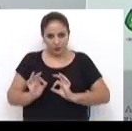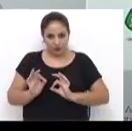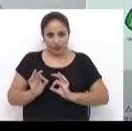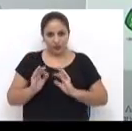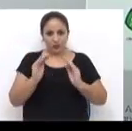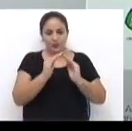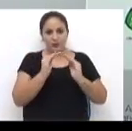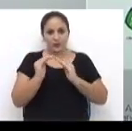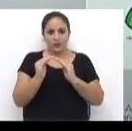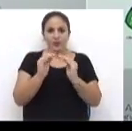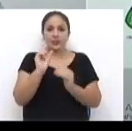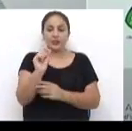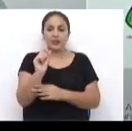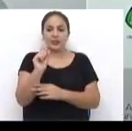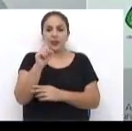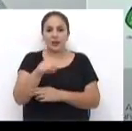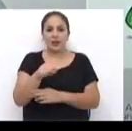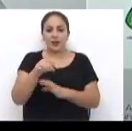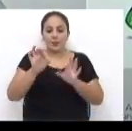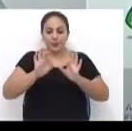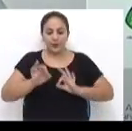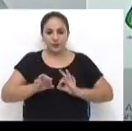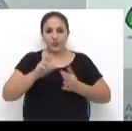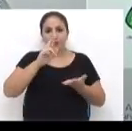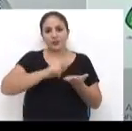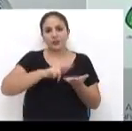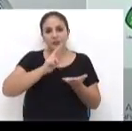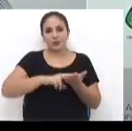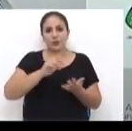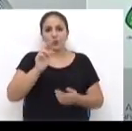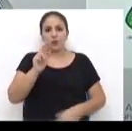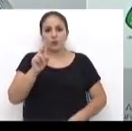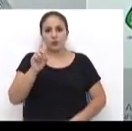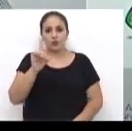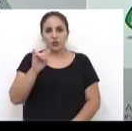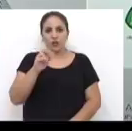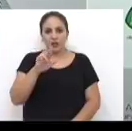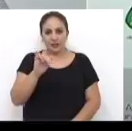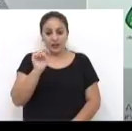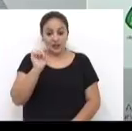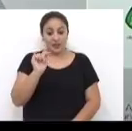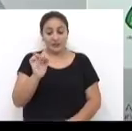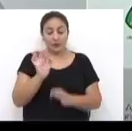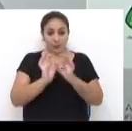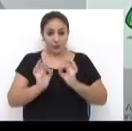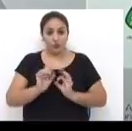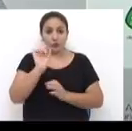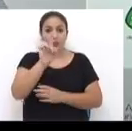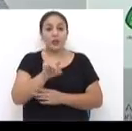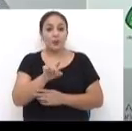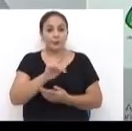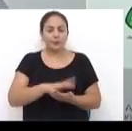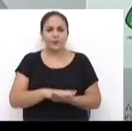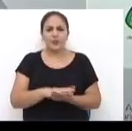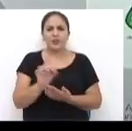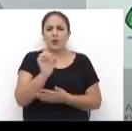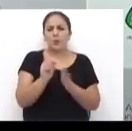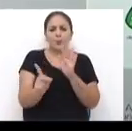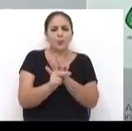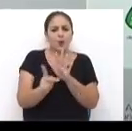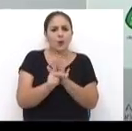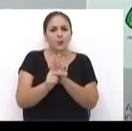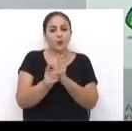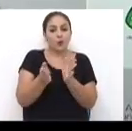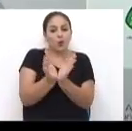projeto de regularização fundiária, que esse projeto seria que não ia passar nas comissões, que não ia ser aprovado